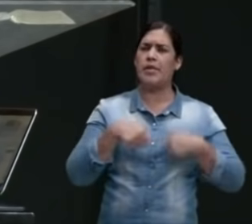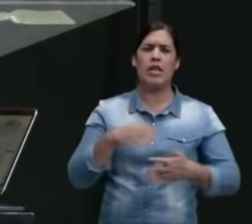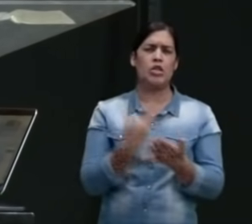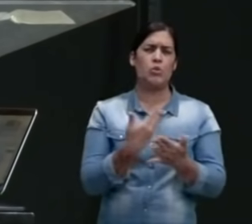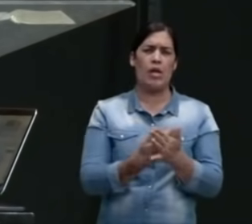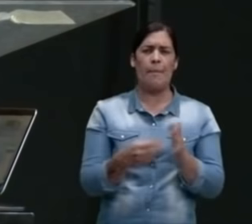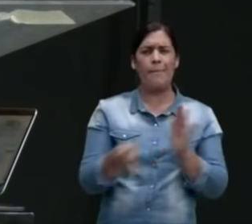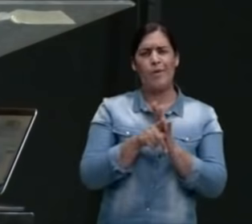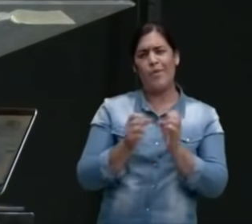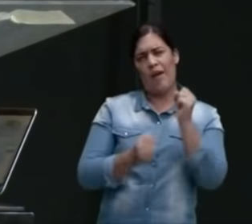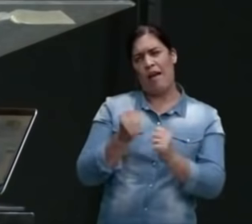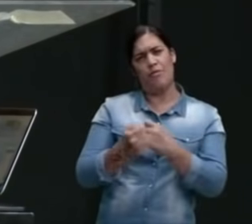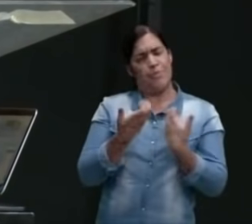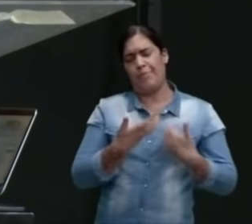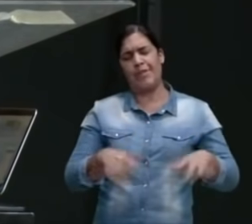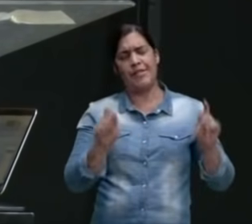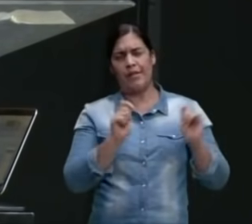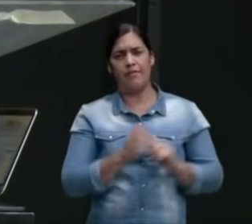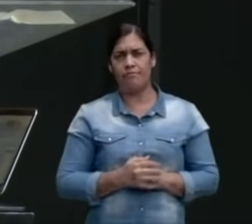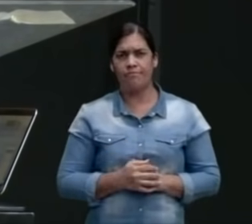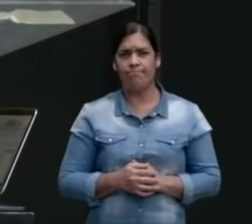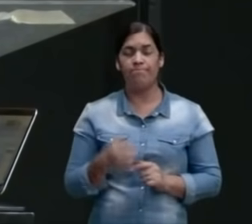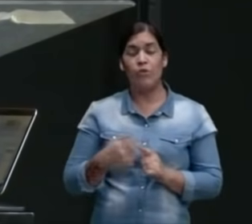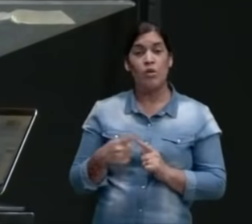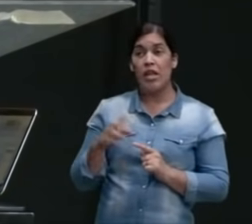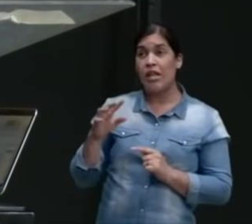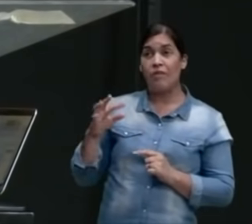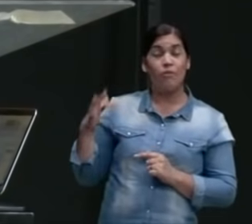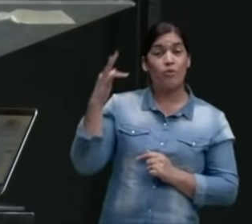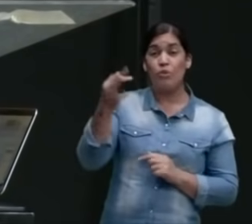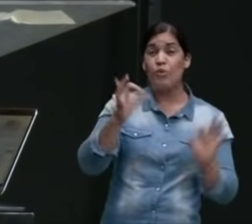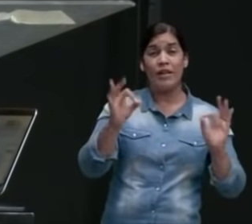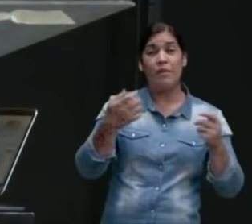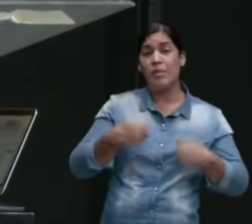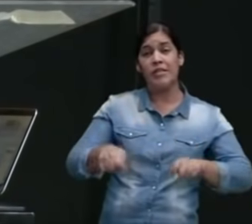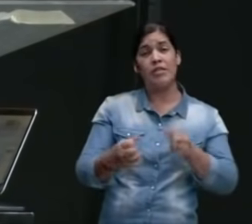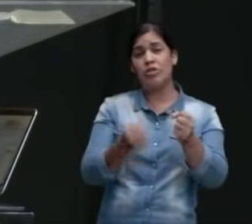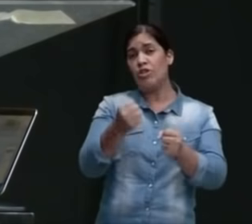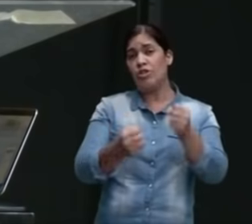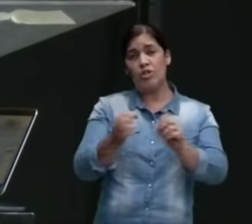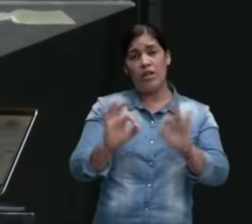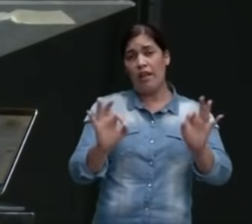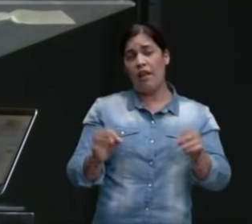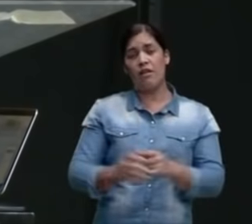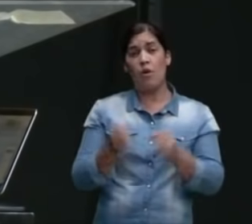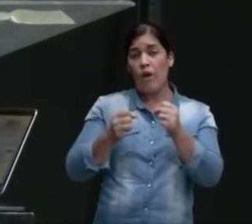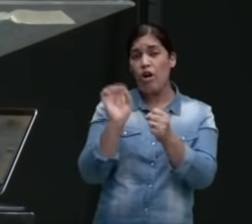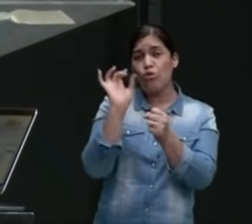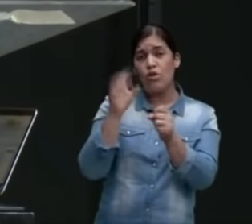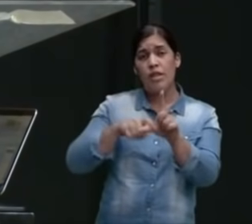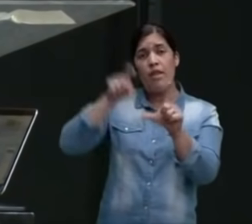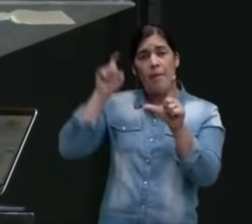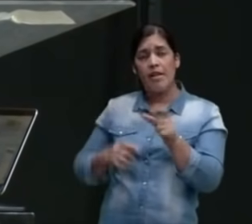mais, aprender a dirigir, porque daqui a pouco ninguém vai precisar dirigir mais. Então, algumas coisas que a gente hoje